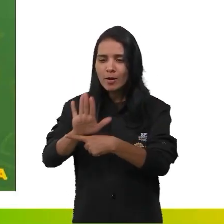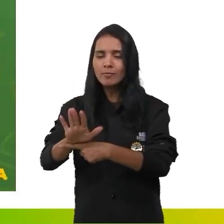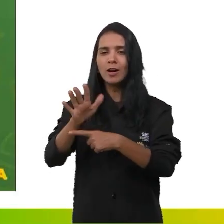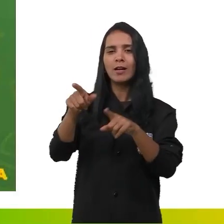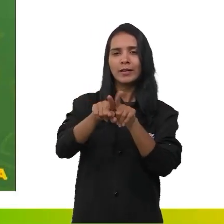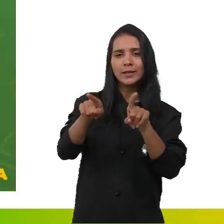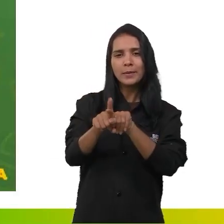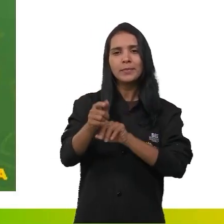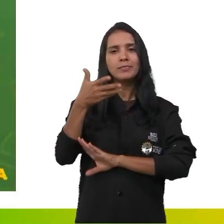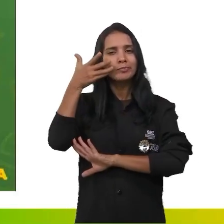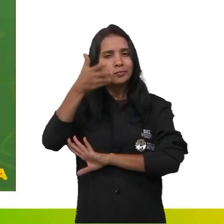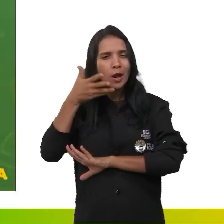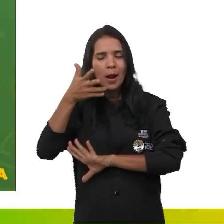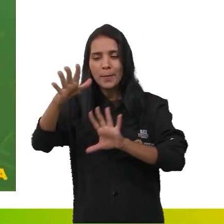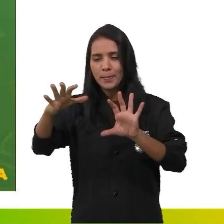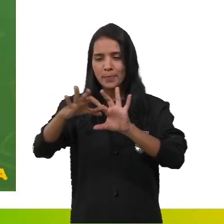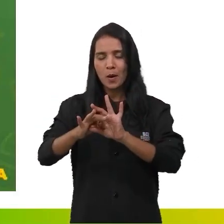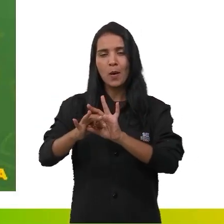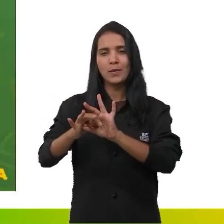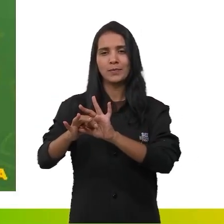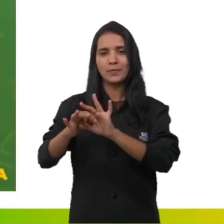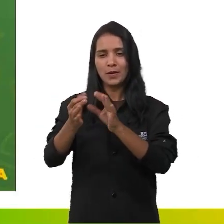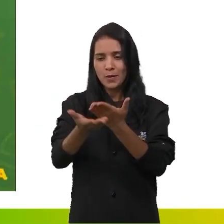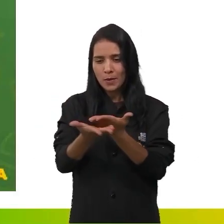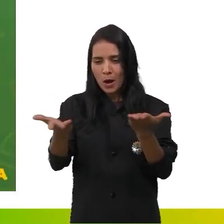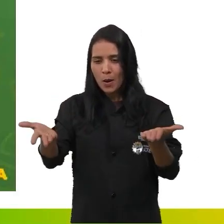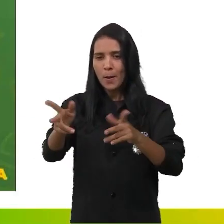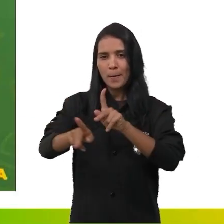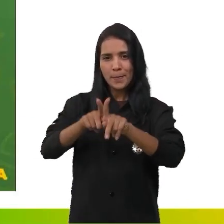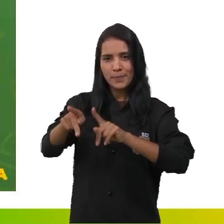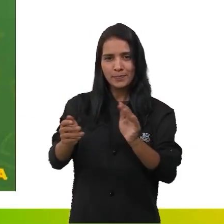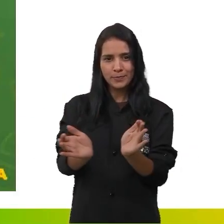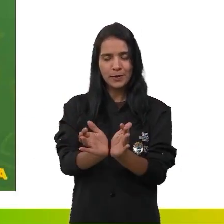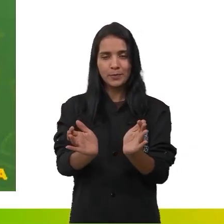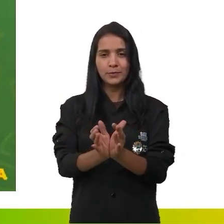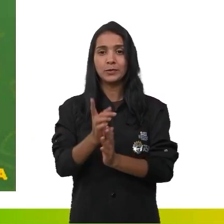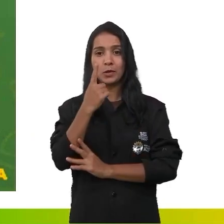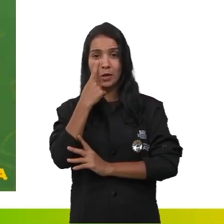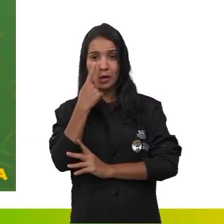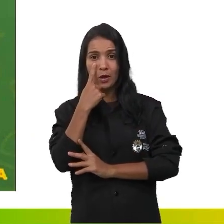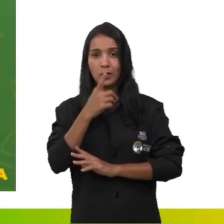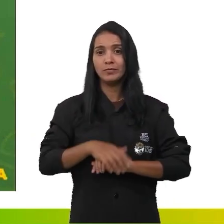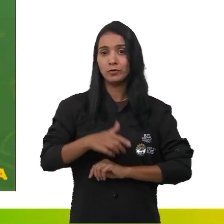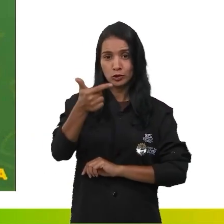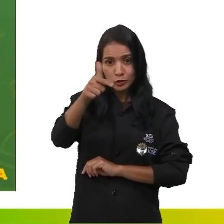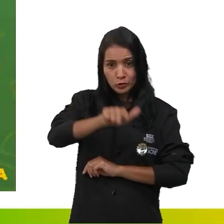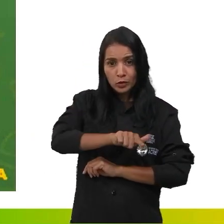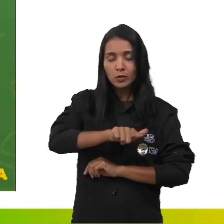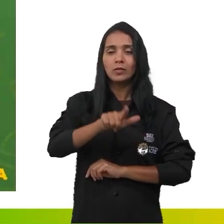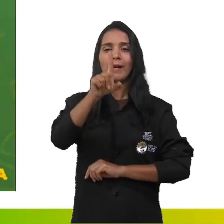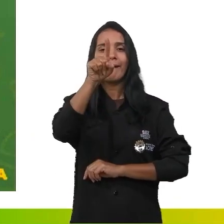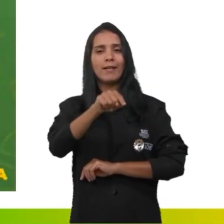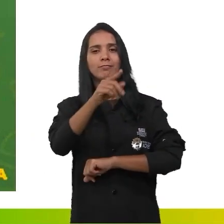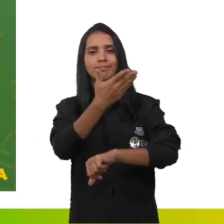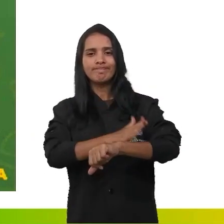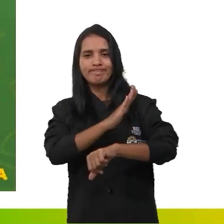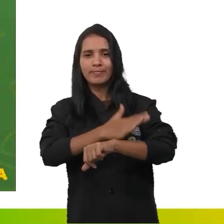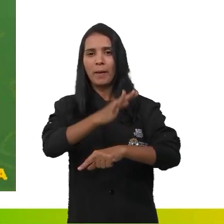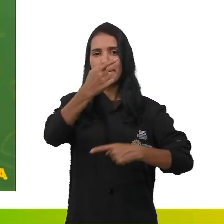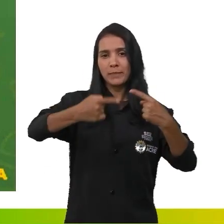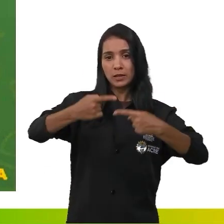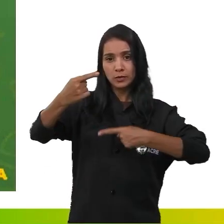das massas. Esse é o conceito de populismo. Vou repetir. É uma prática política na